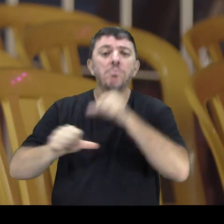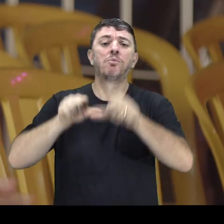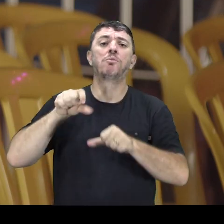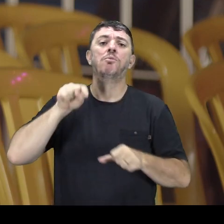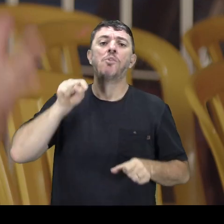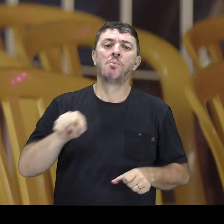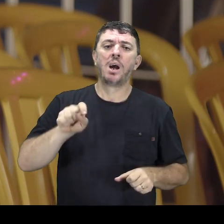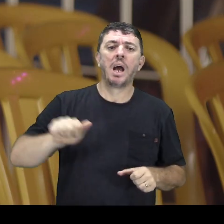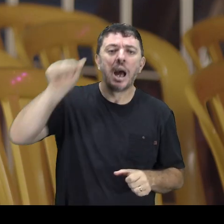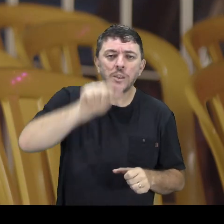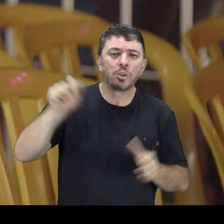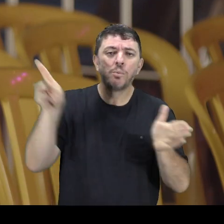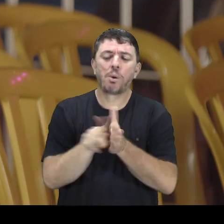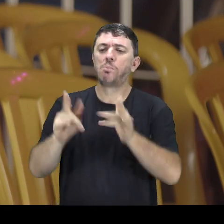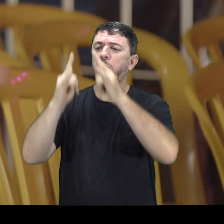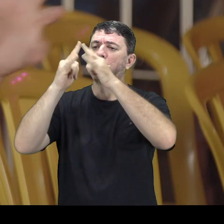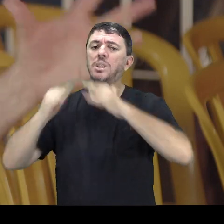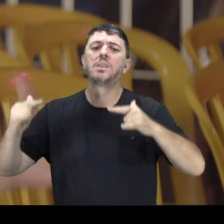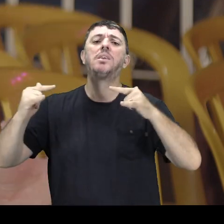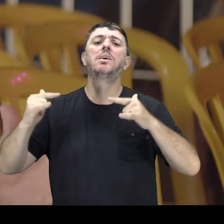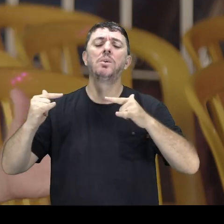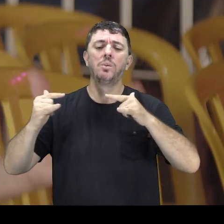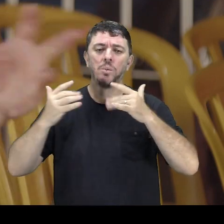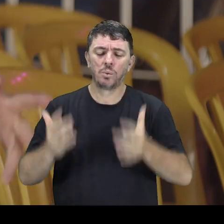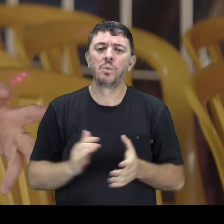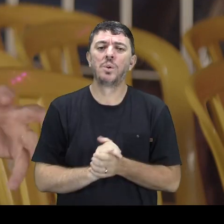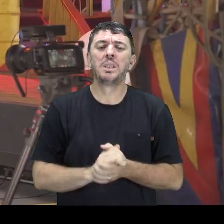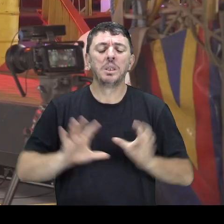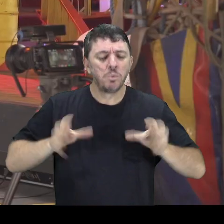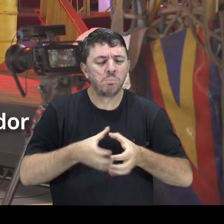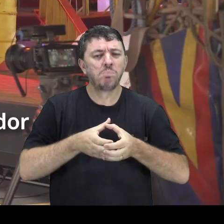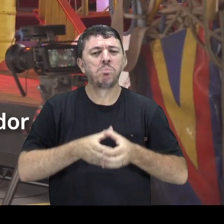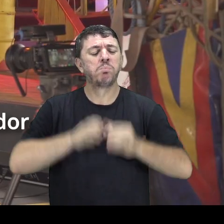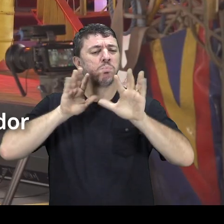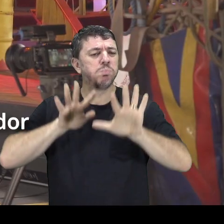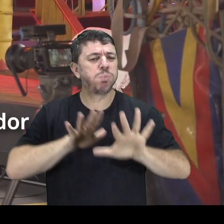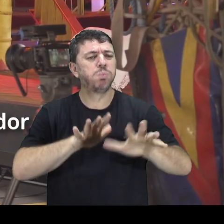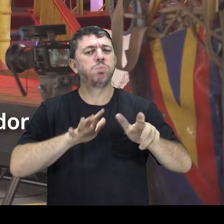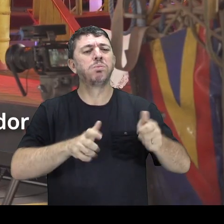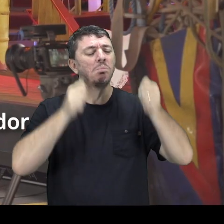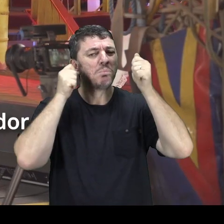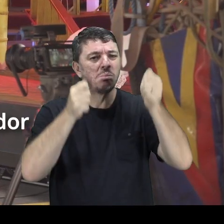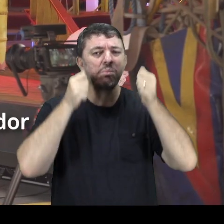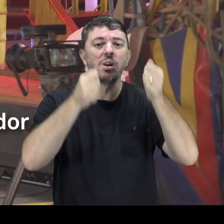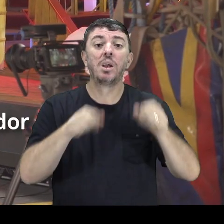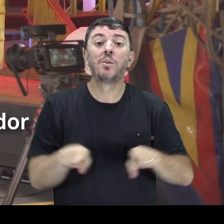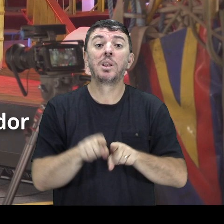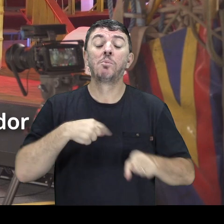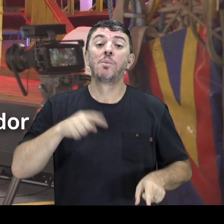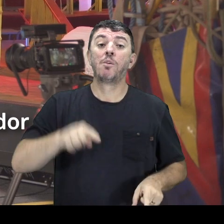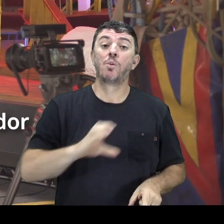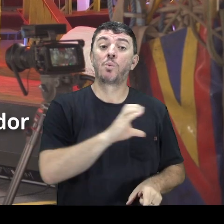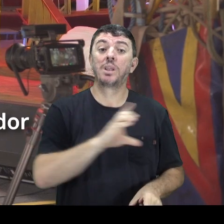Circo. E mais tarde isso, a própria militância comum de várias pessoas, eu ainda fui parar na Funarte como coordenador nacional